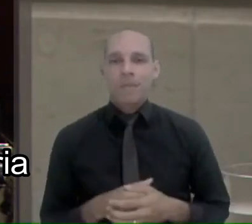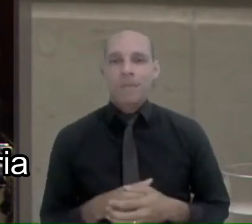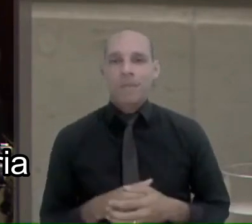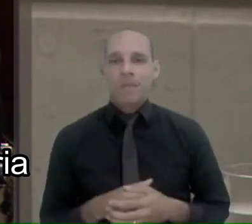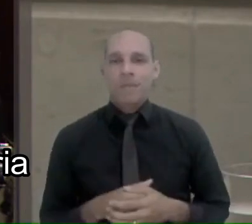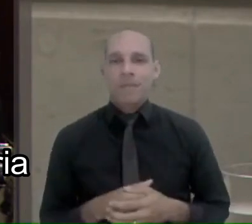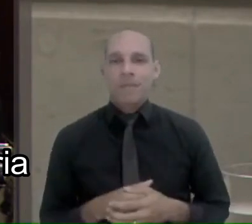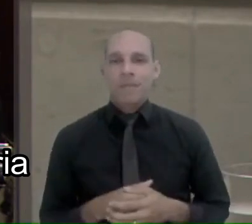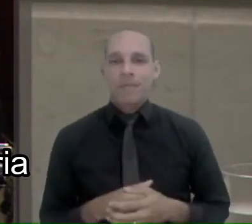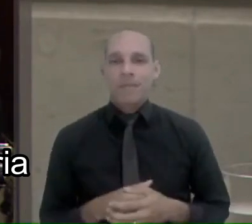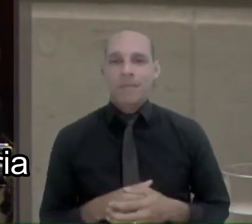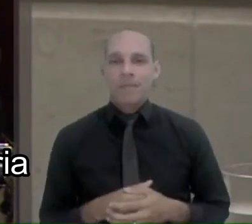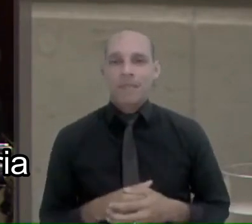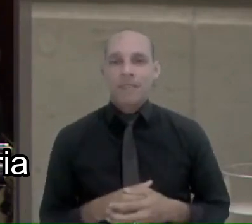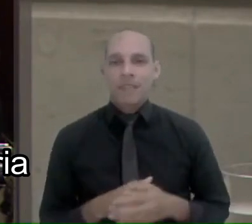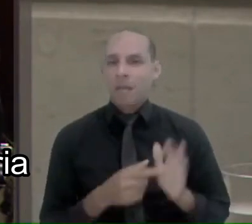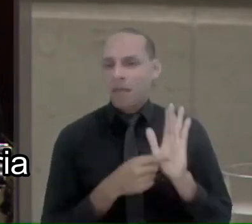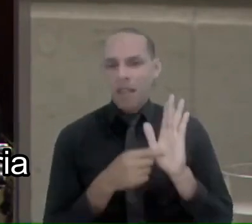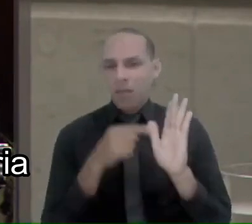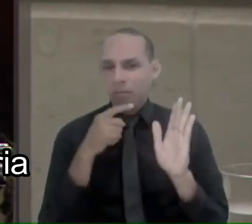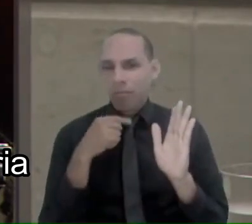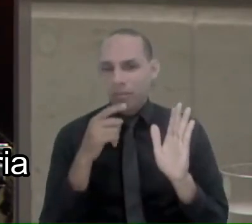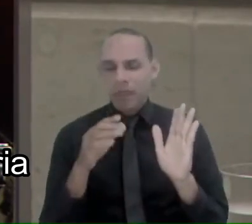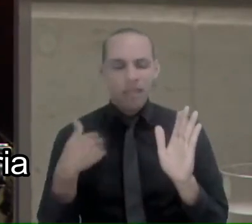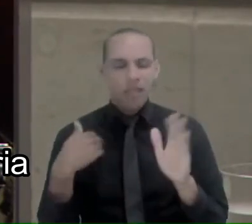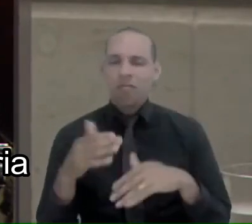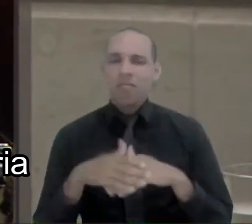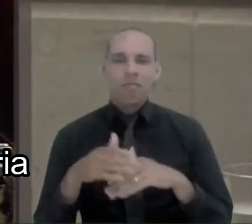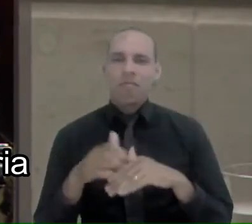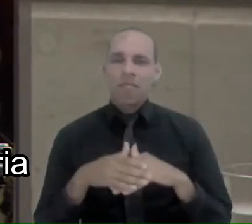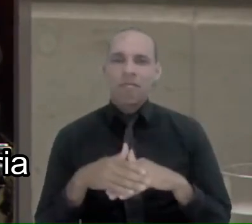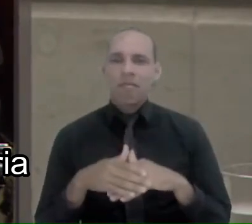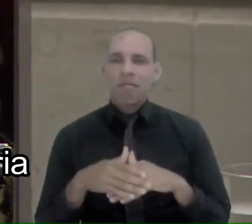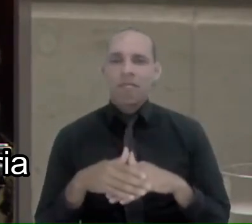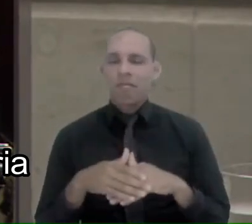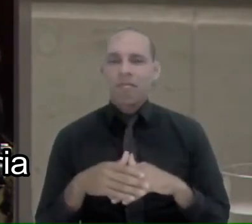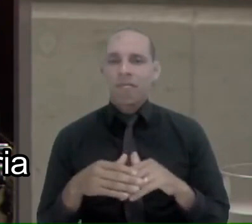Se não conseguimos, eu vou fazer a apresentação com o fundo preto, não tem o menor